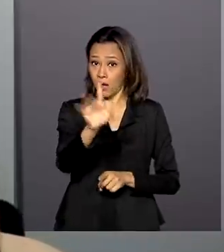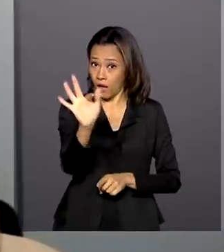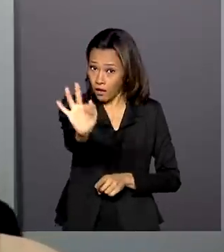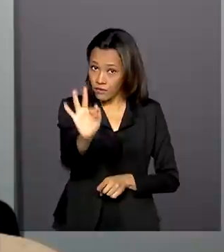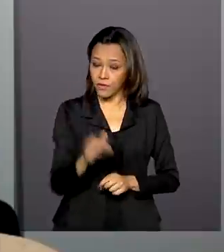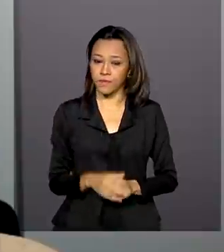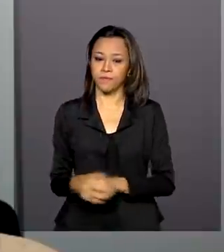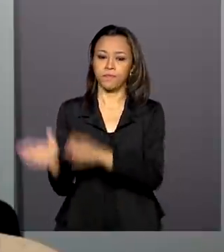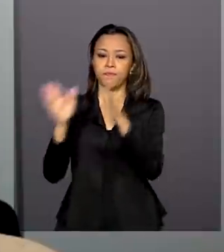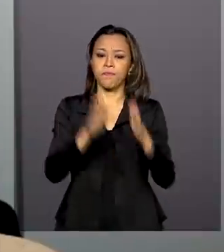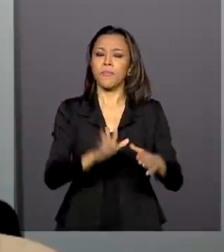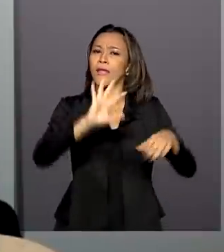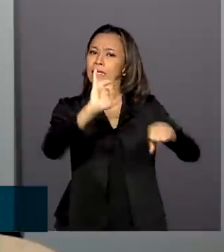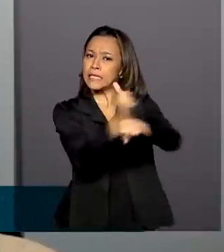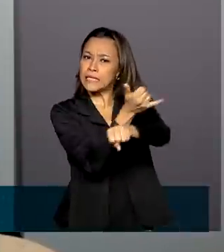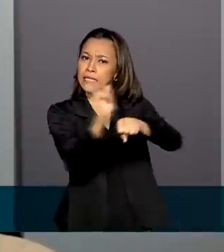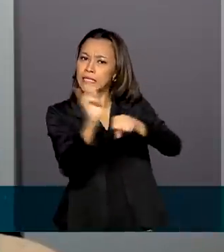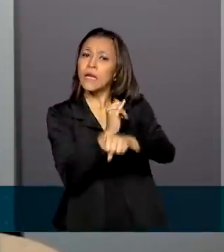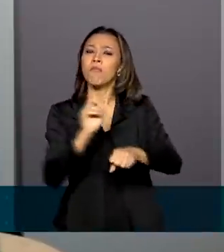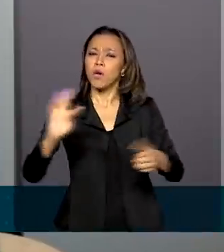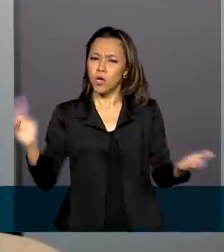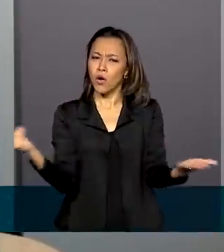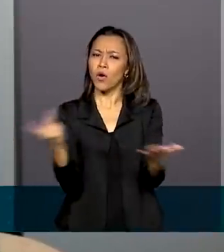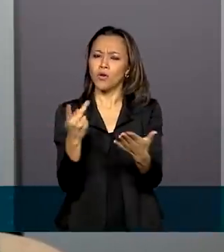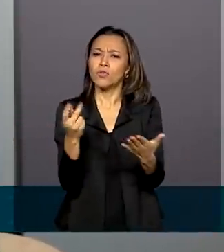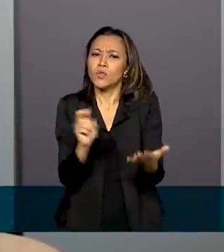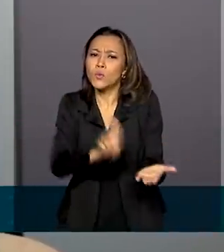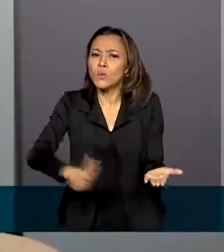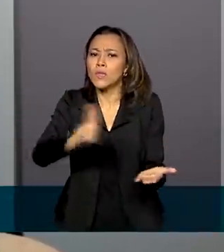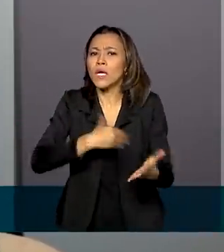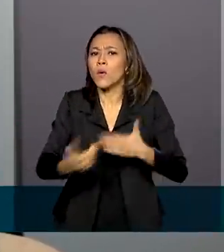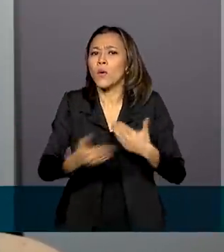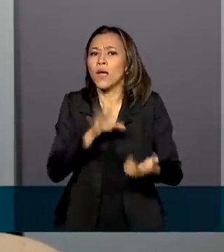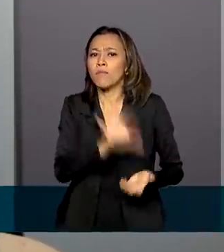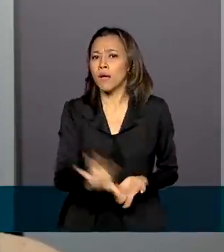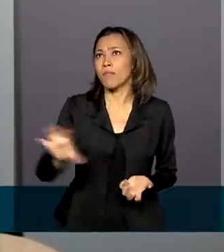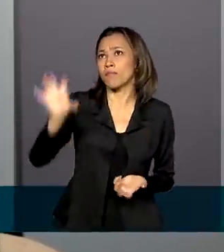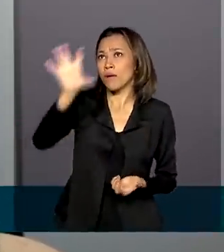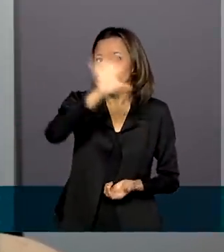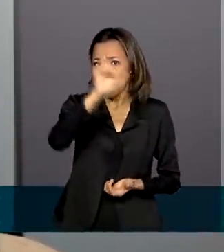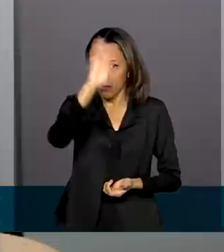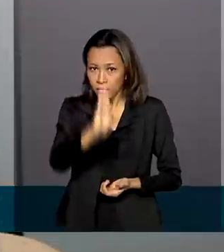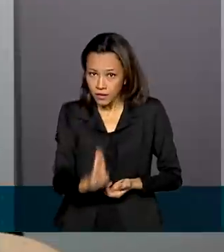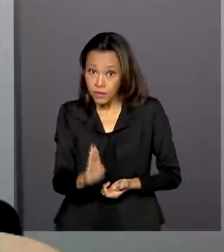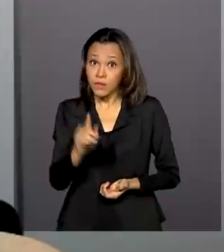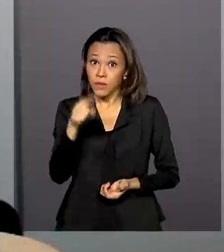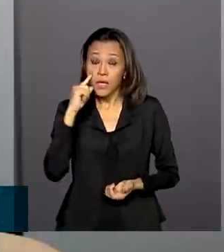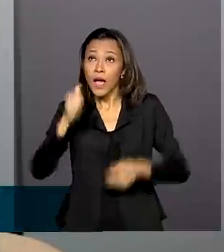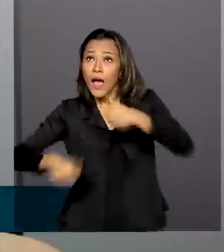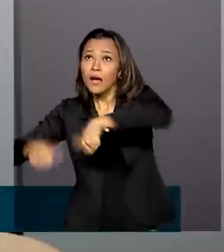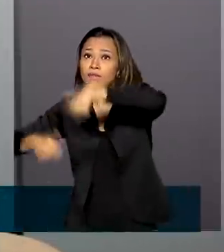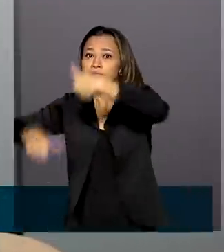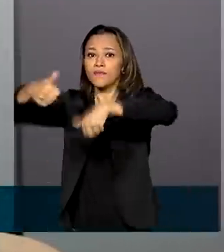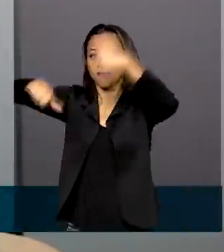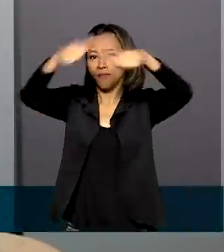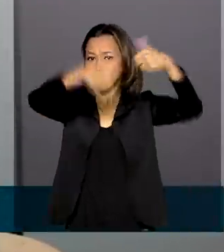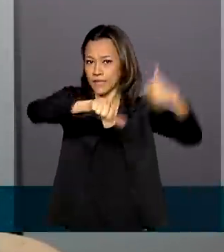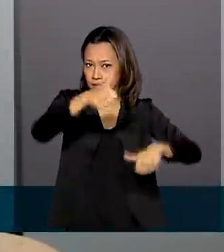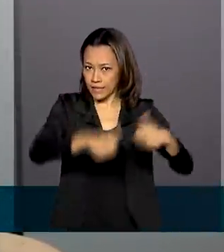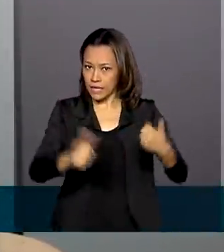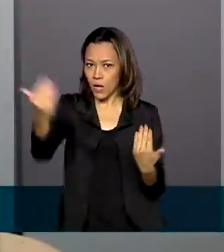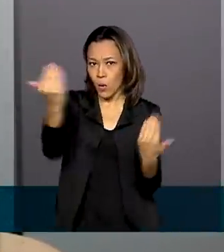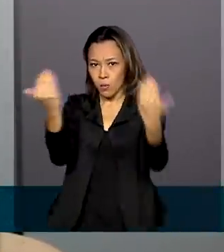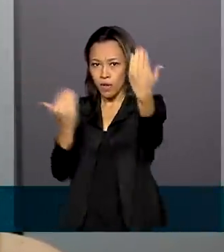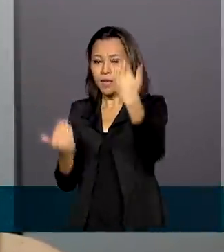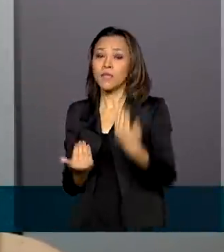A metodologia se aplica a qualquer região do país, já que ela mede a seca relativa, ou seja, ela faz a